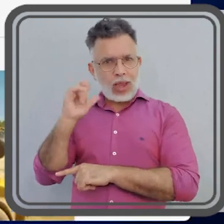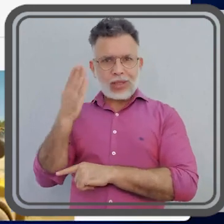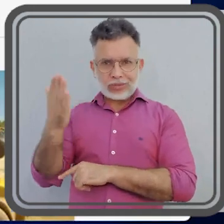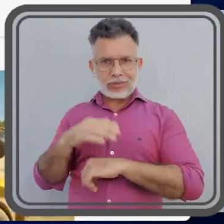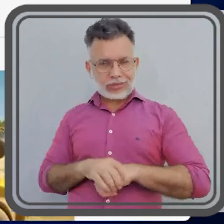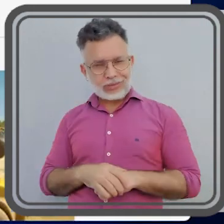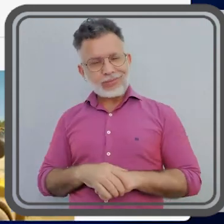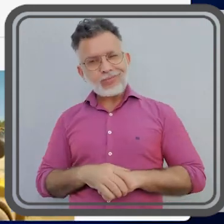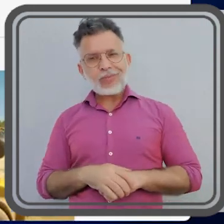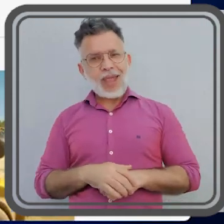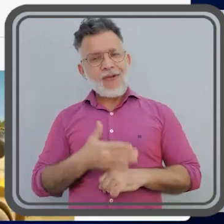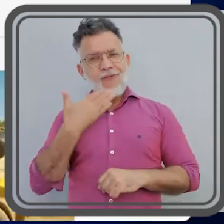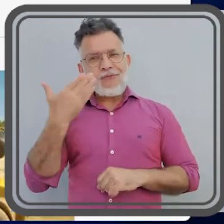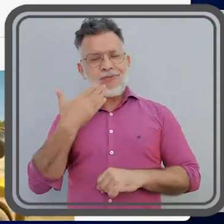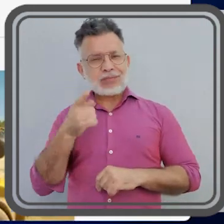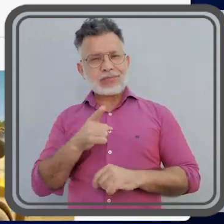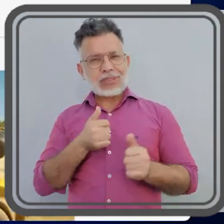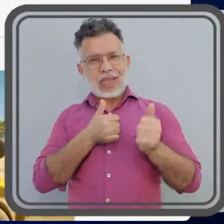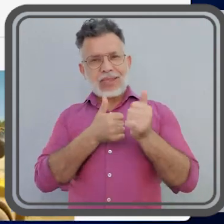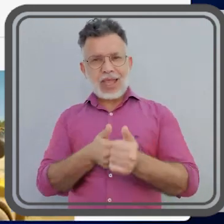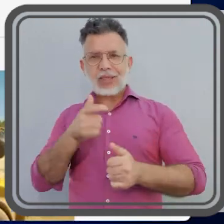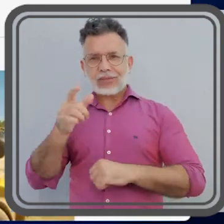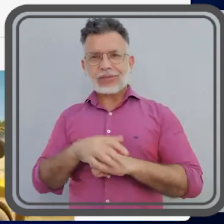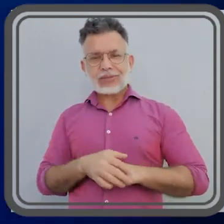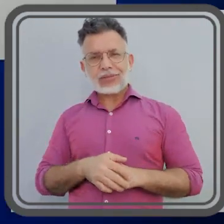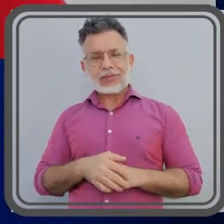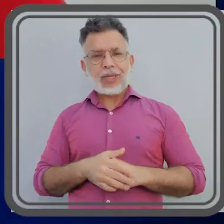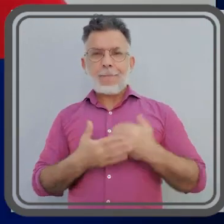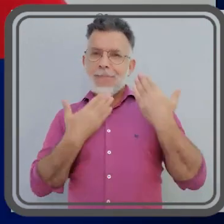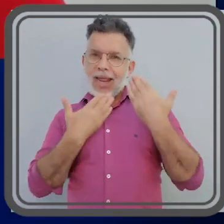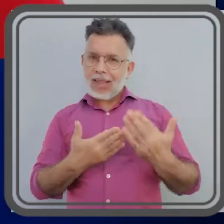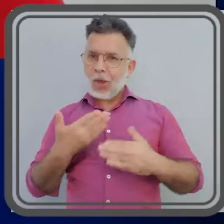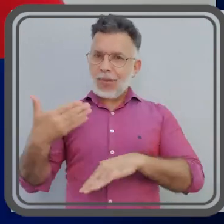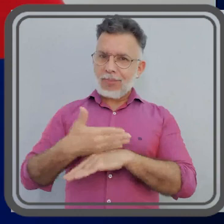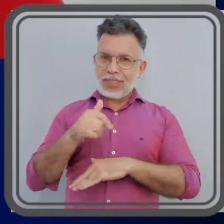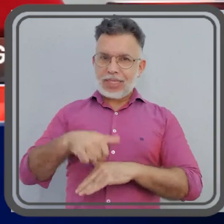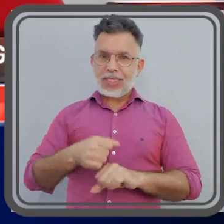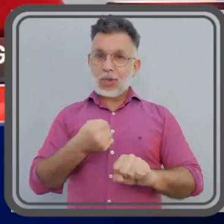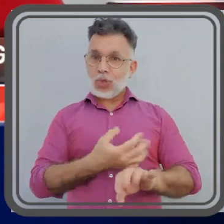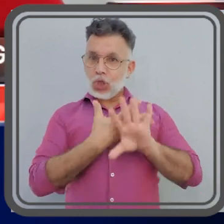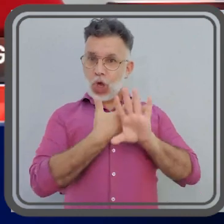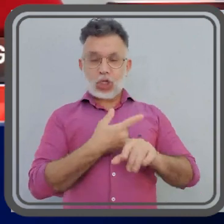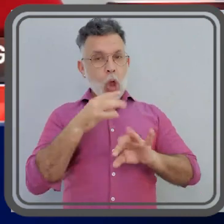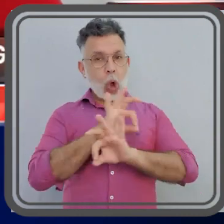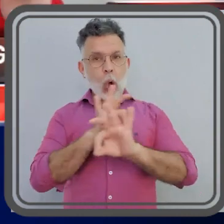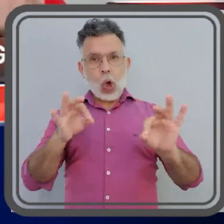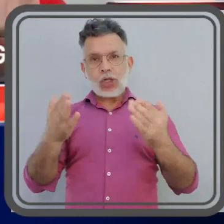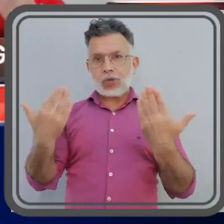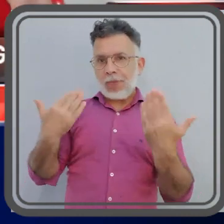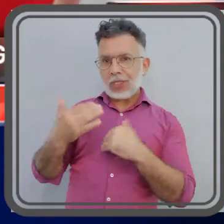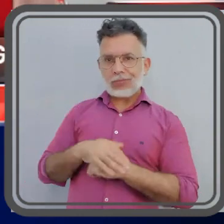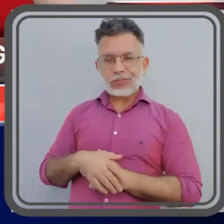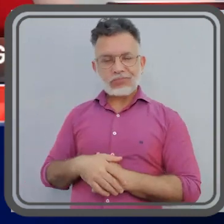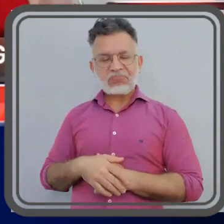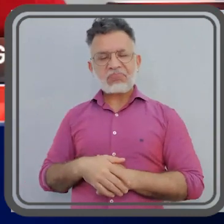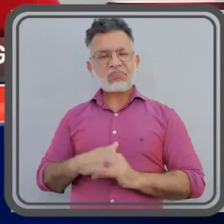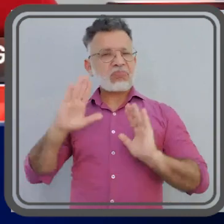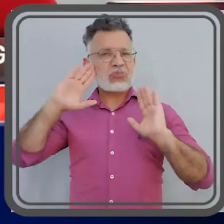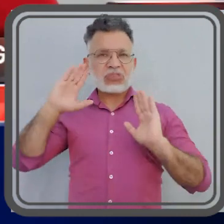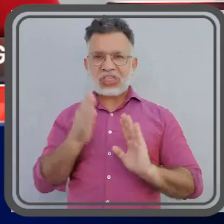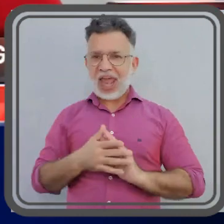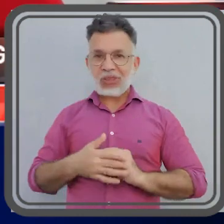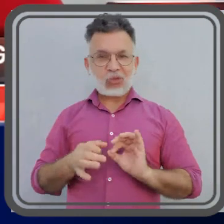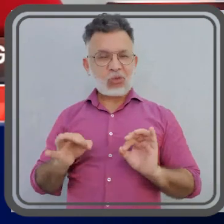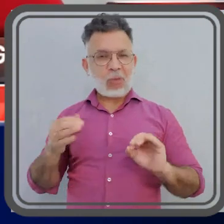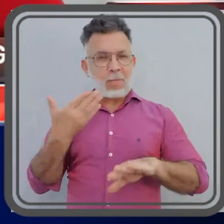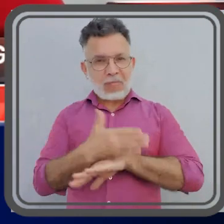G. Reis ali, vai seguir ali o Thiagão. Thiagão, obrigado pela presença no Intalks, ótimo bate-papo, conciso, direto